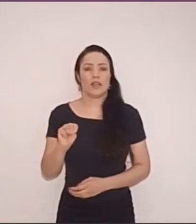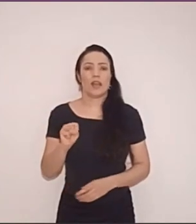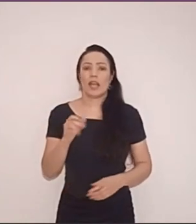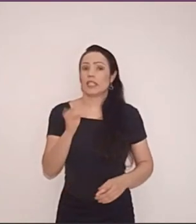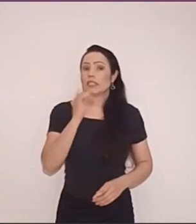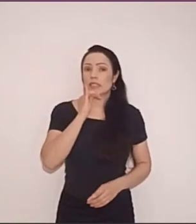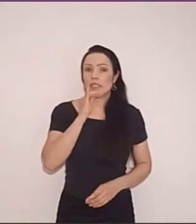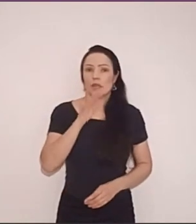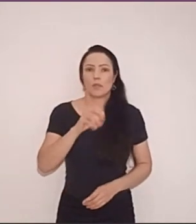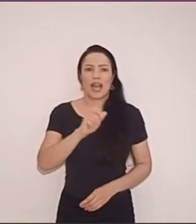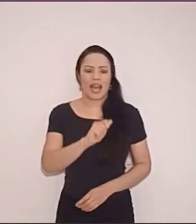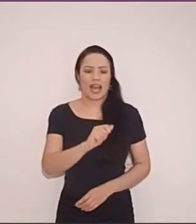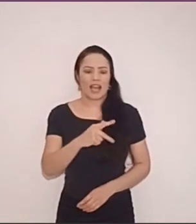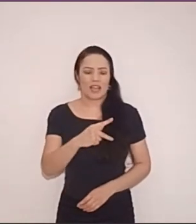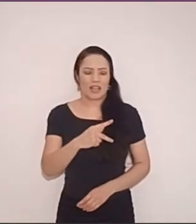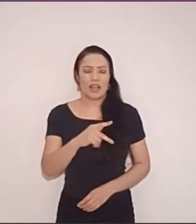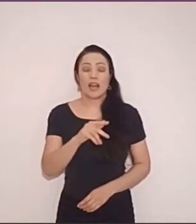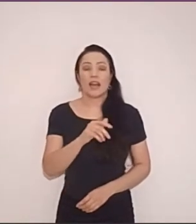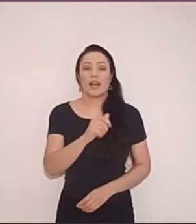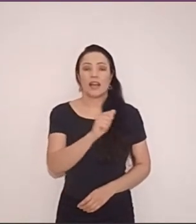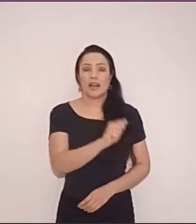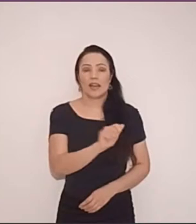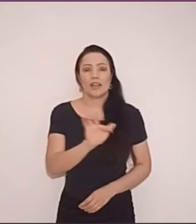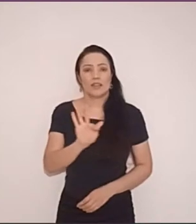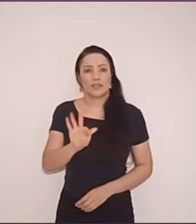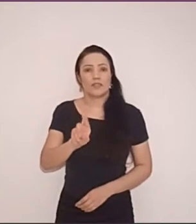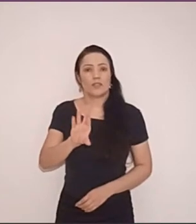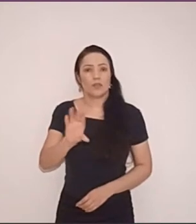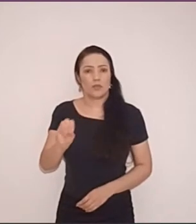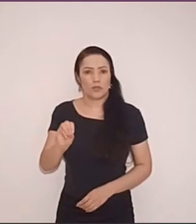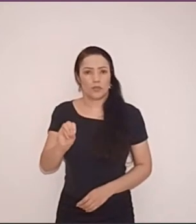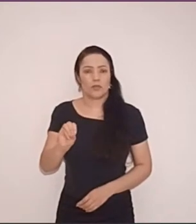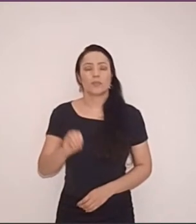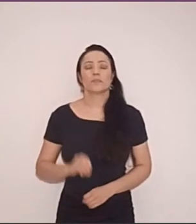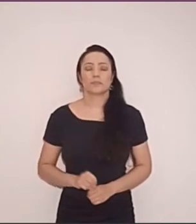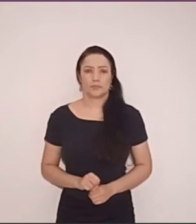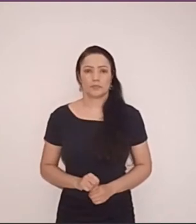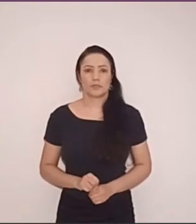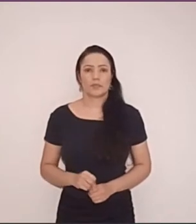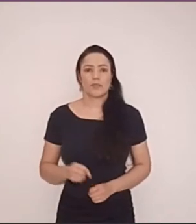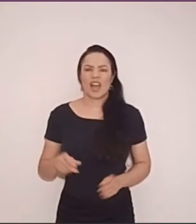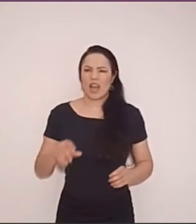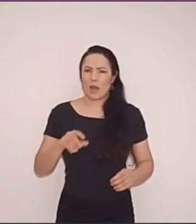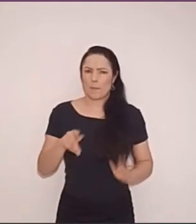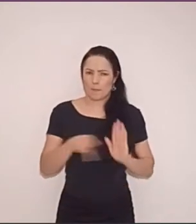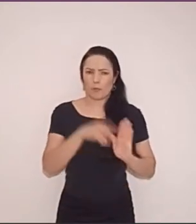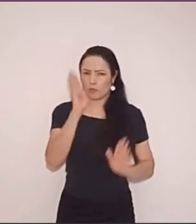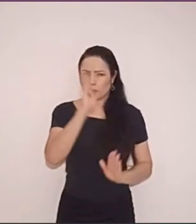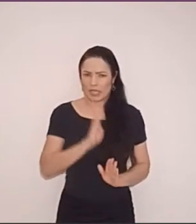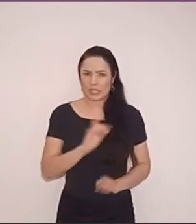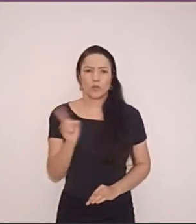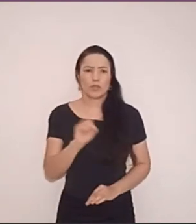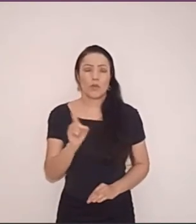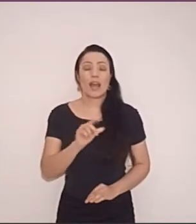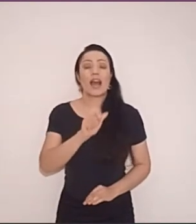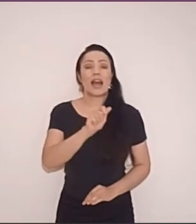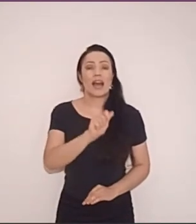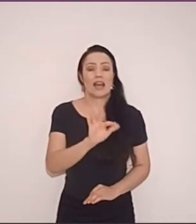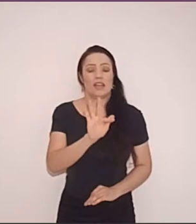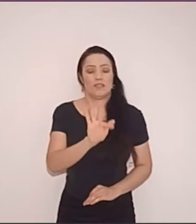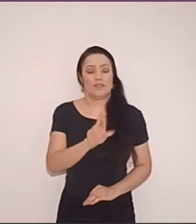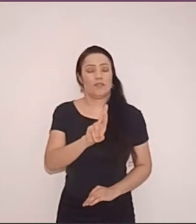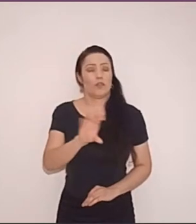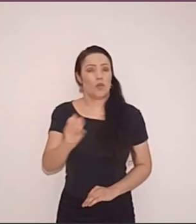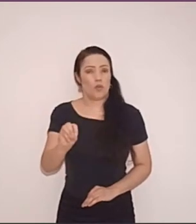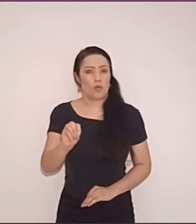aí eu vou chamar de Aço confluente não vou chamar de afro-brasileiro o chamar de Aço confluente porque é